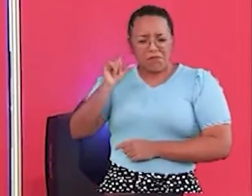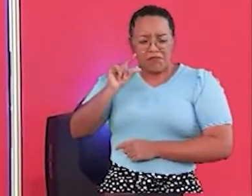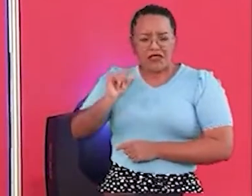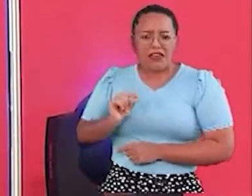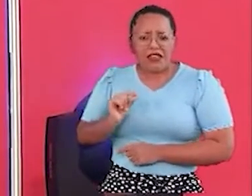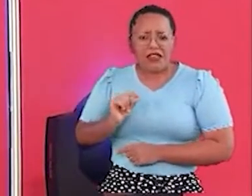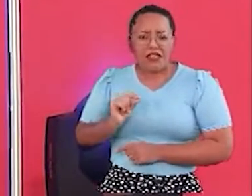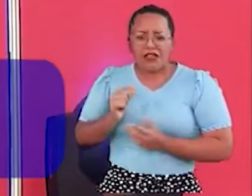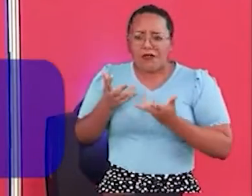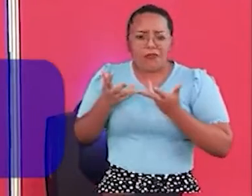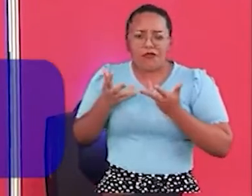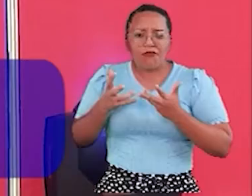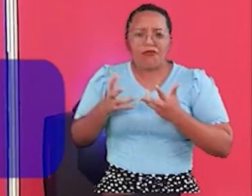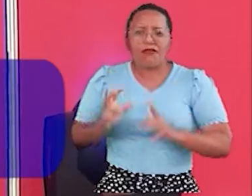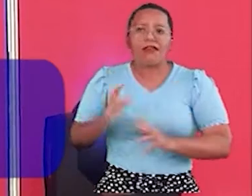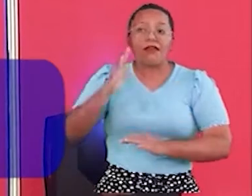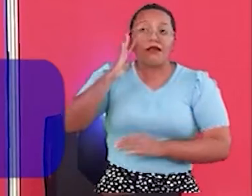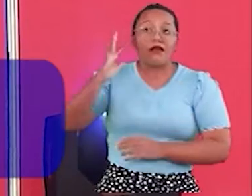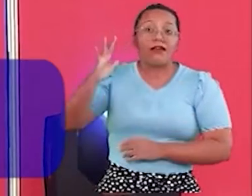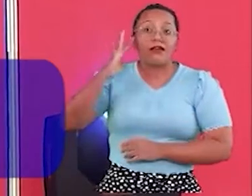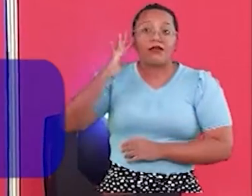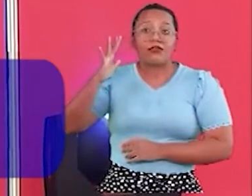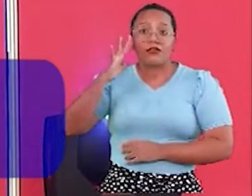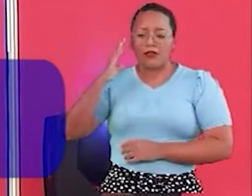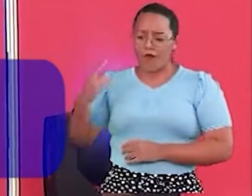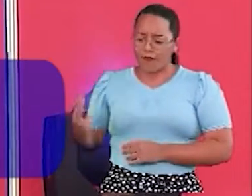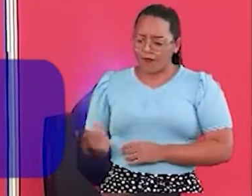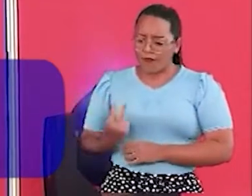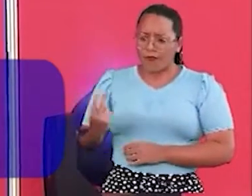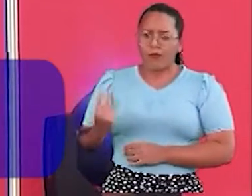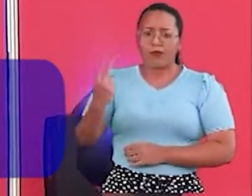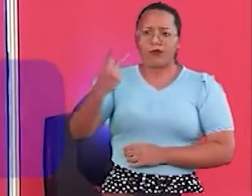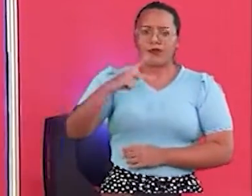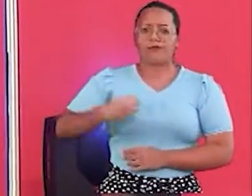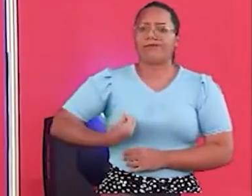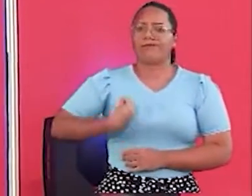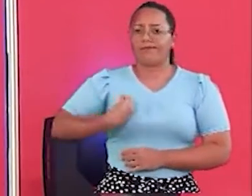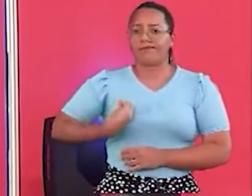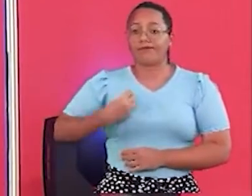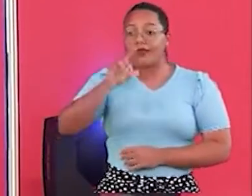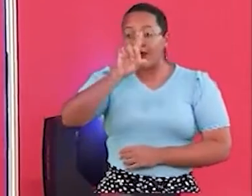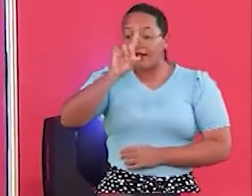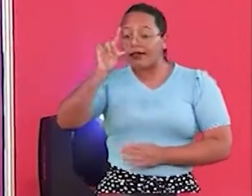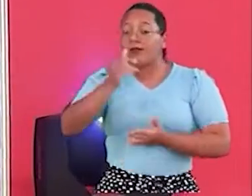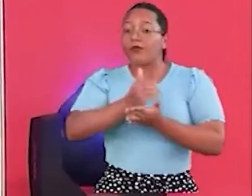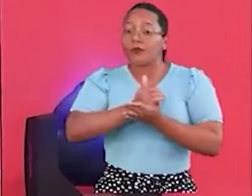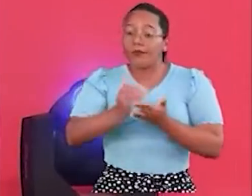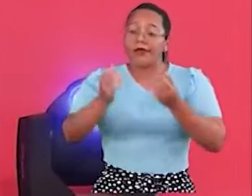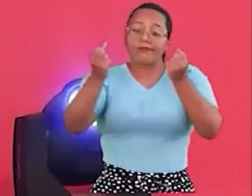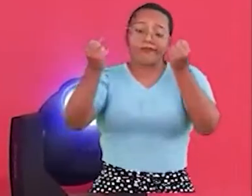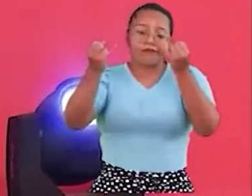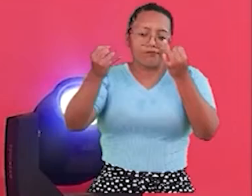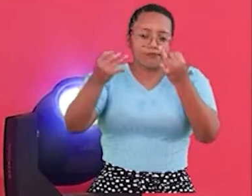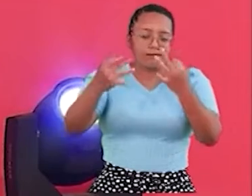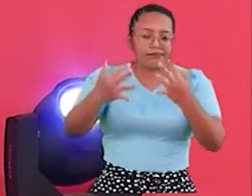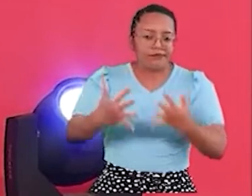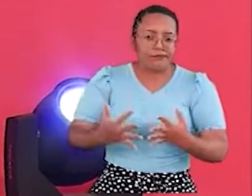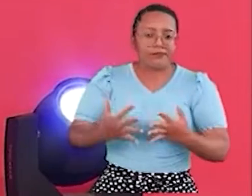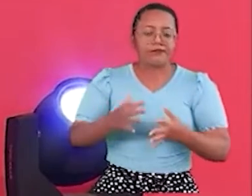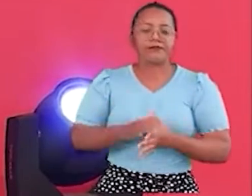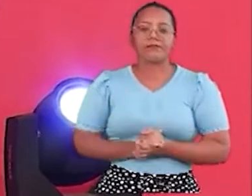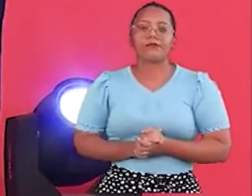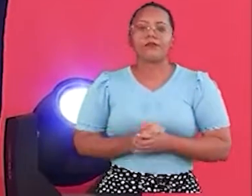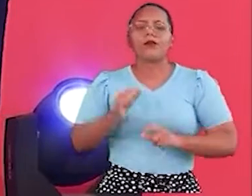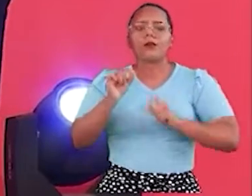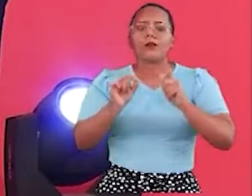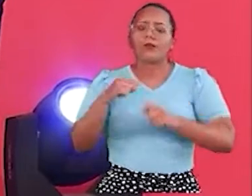de não poderem imaginar o valor de vocês. E aí Deus começa dizendo o que é que